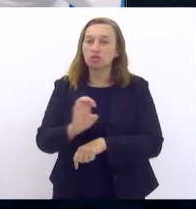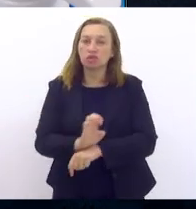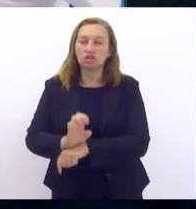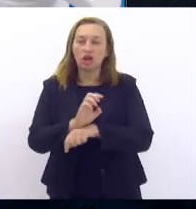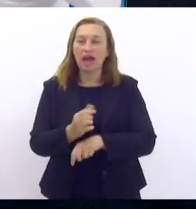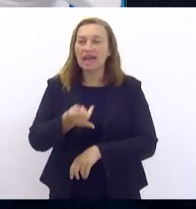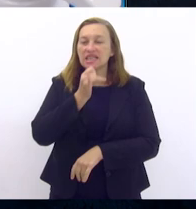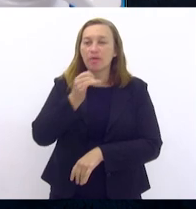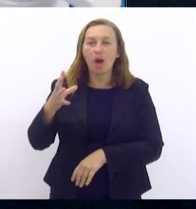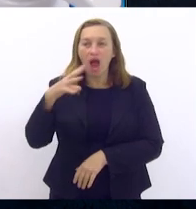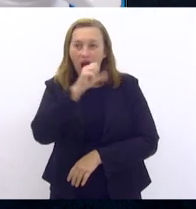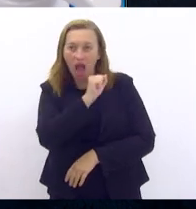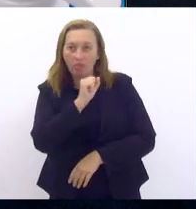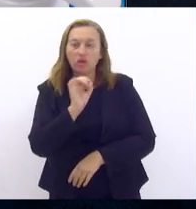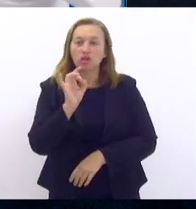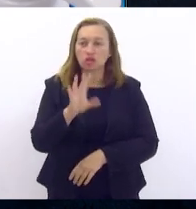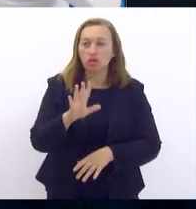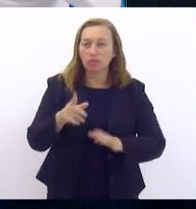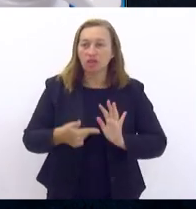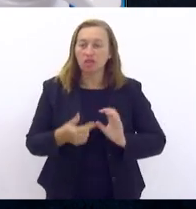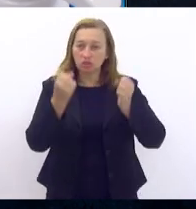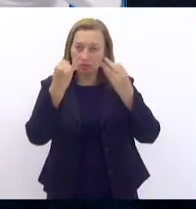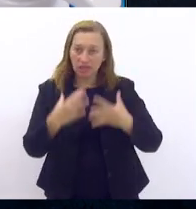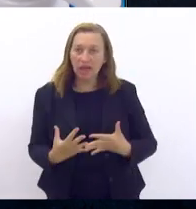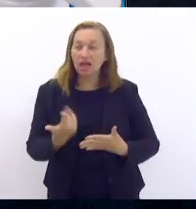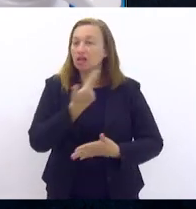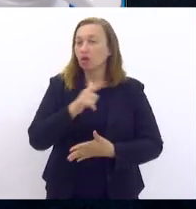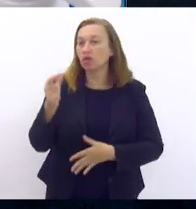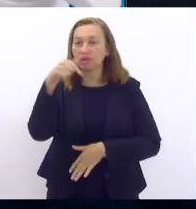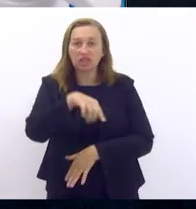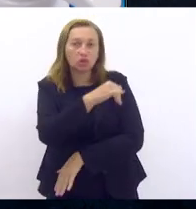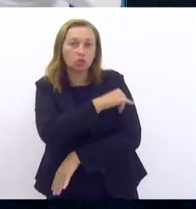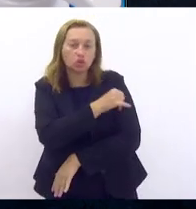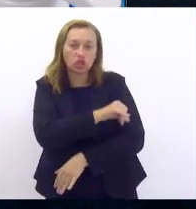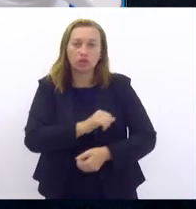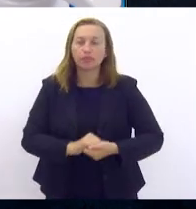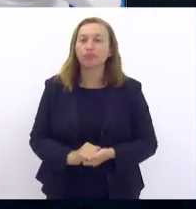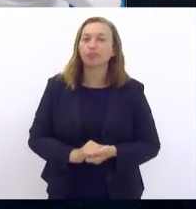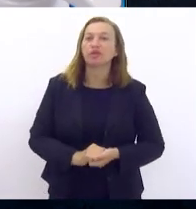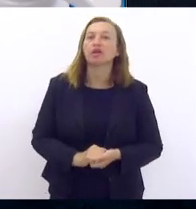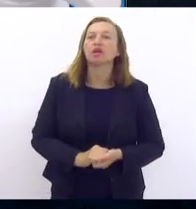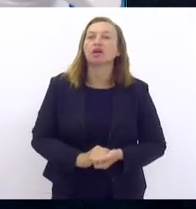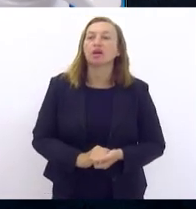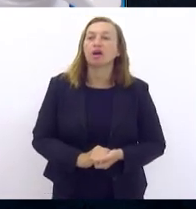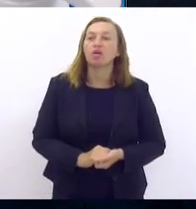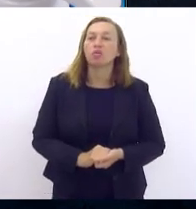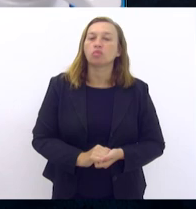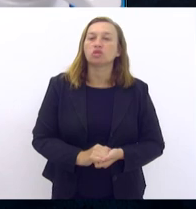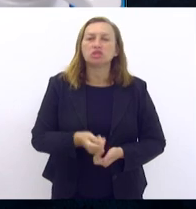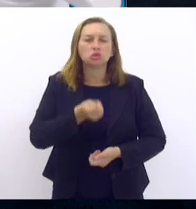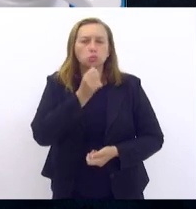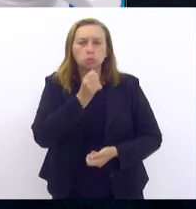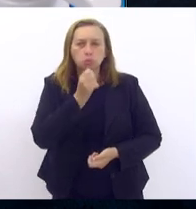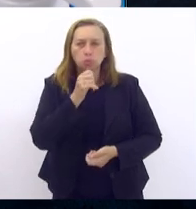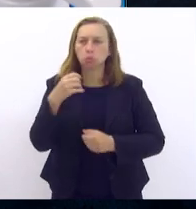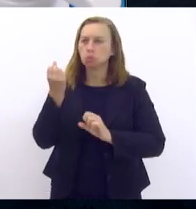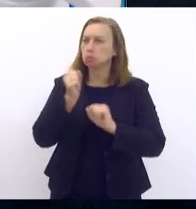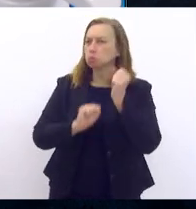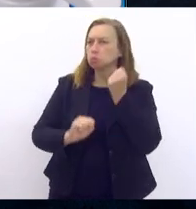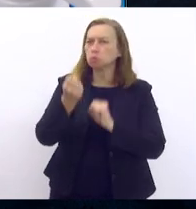rápido só para ilustrar por exemplo nós não temos aqui no Rio de Janeiro nenhuma indústria